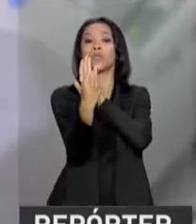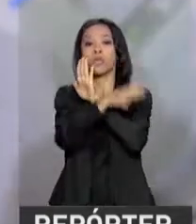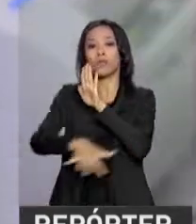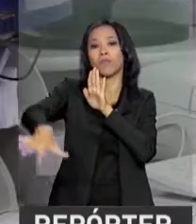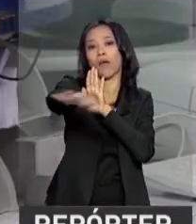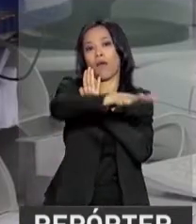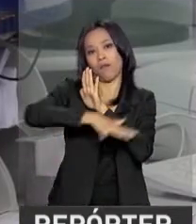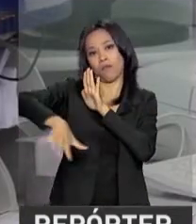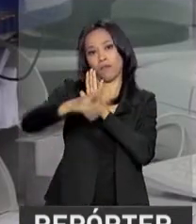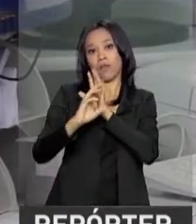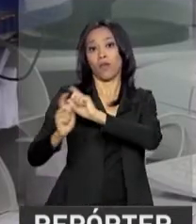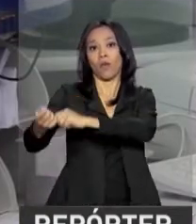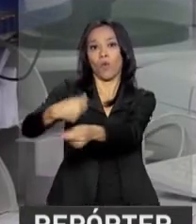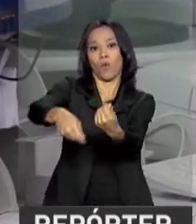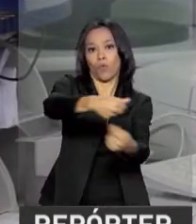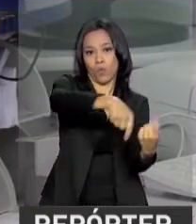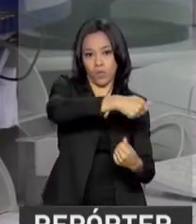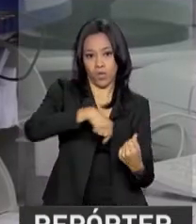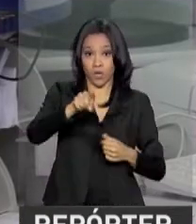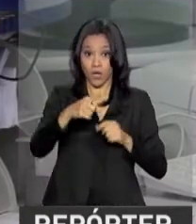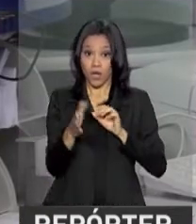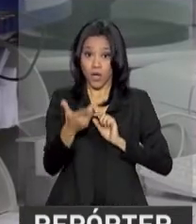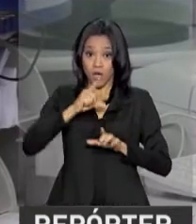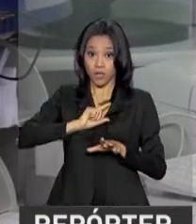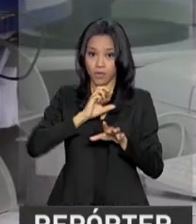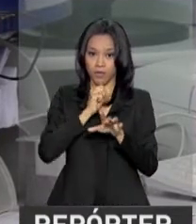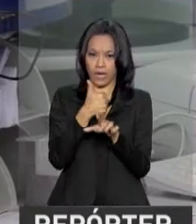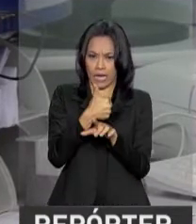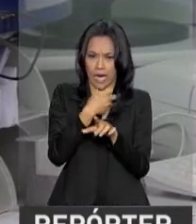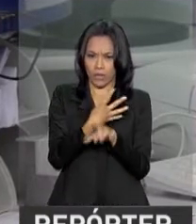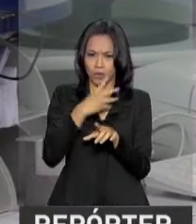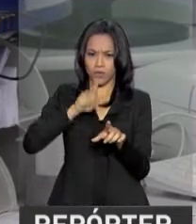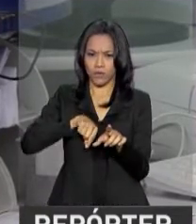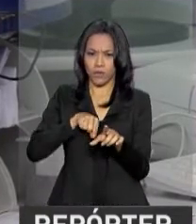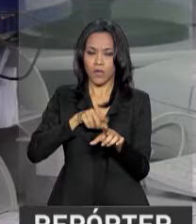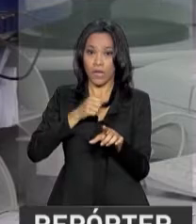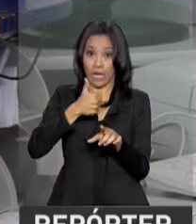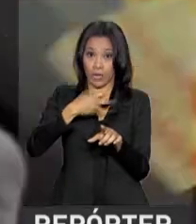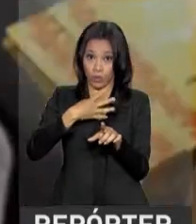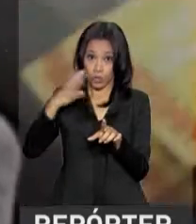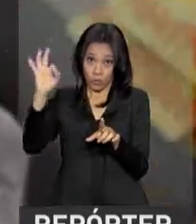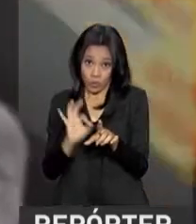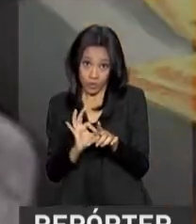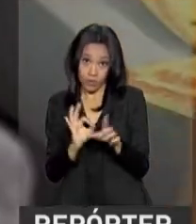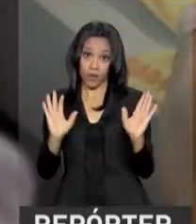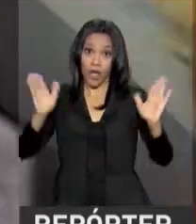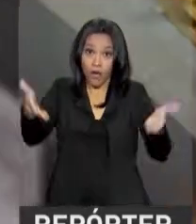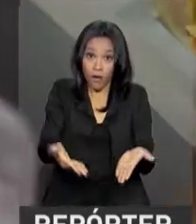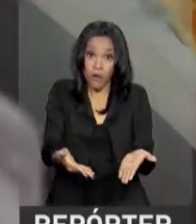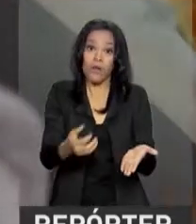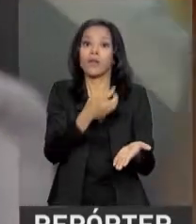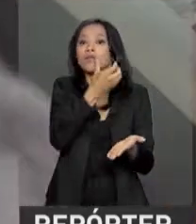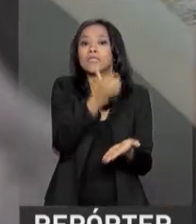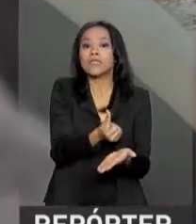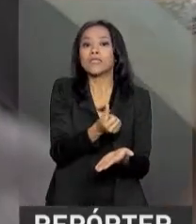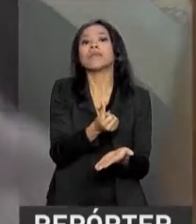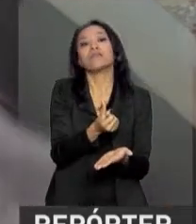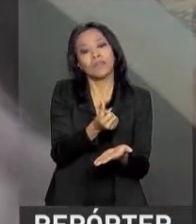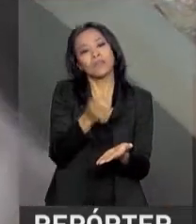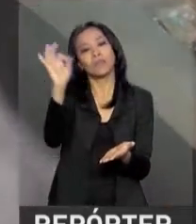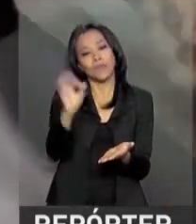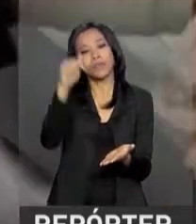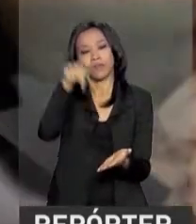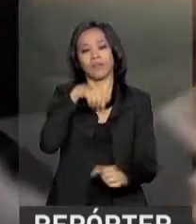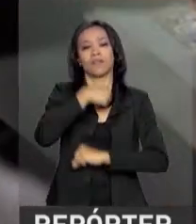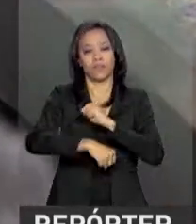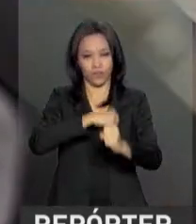economia. O índice estava acima de 14% no começo de 2016 e chegou a 6,5% neste